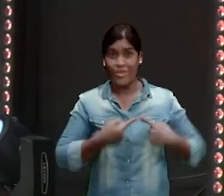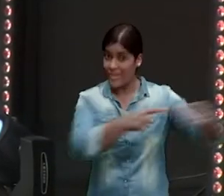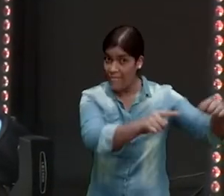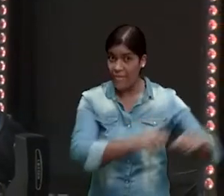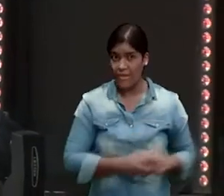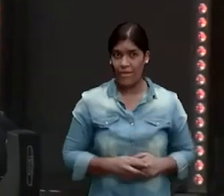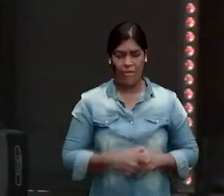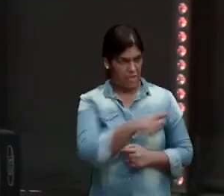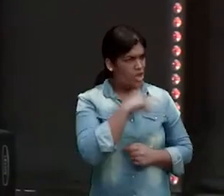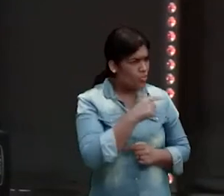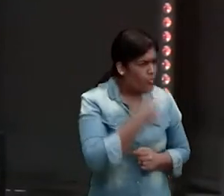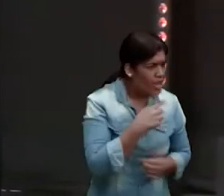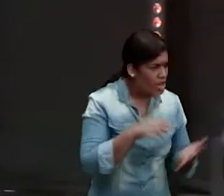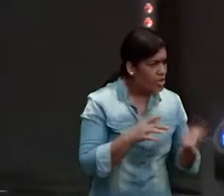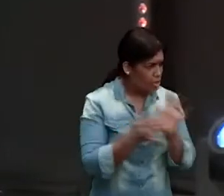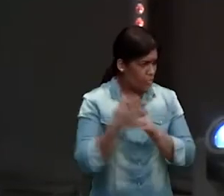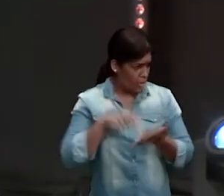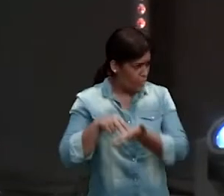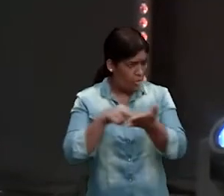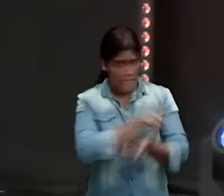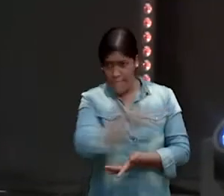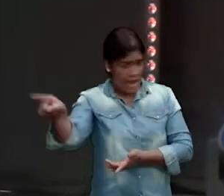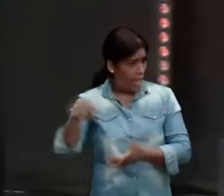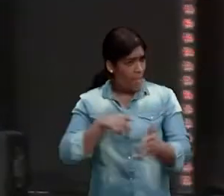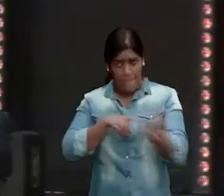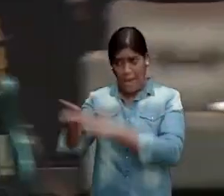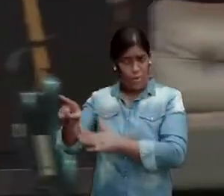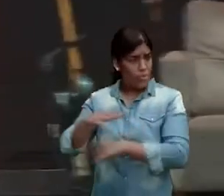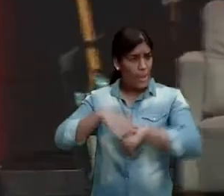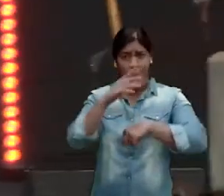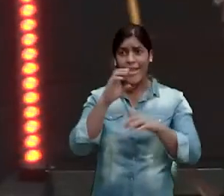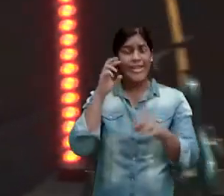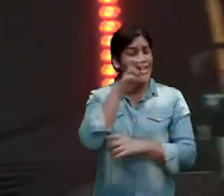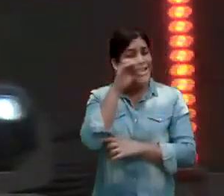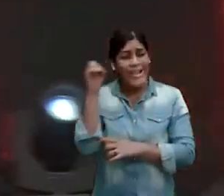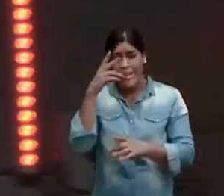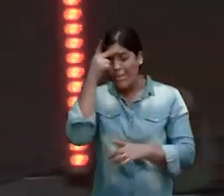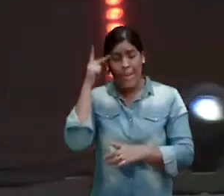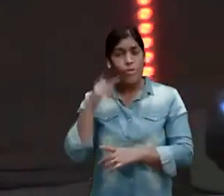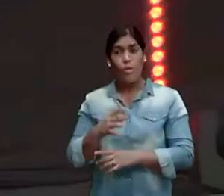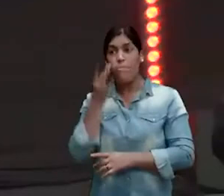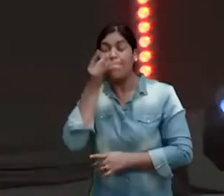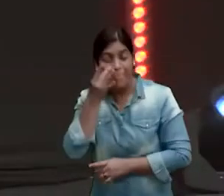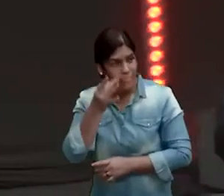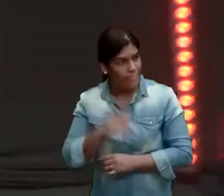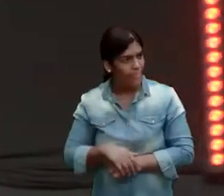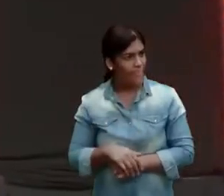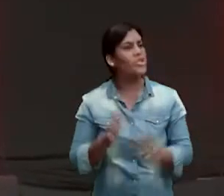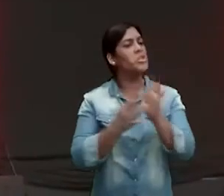Paulo fala Vocês estão com dúvida Vai lá procurar saber mais de 500 pessoas ouviram ele está